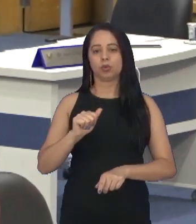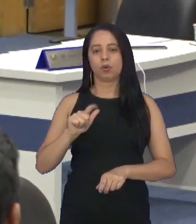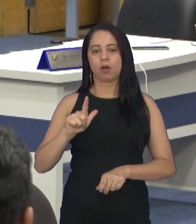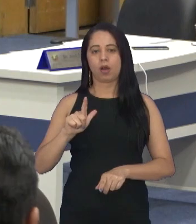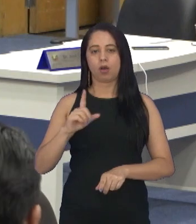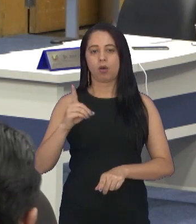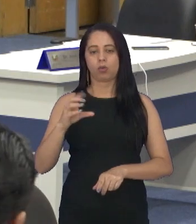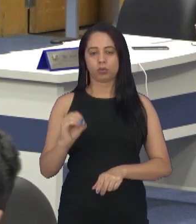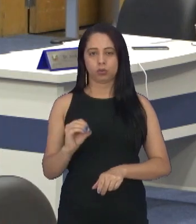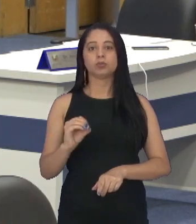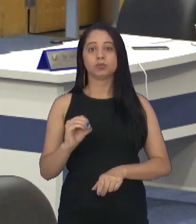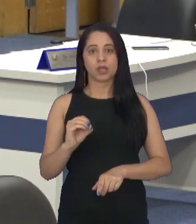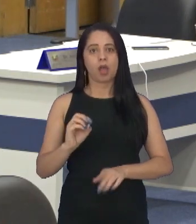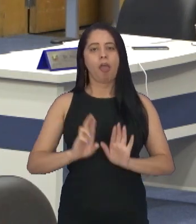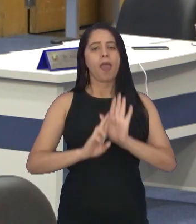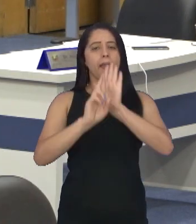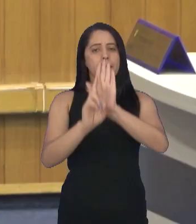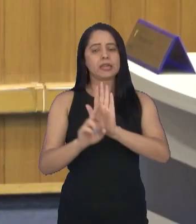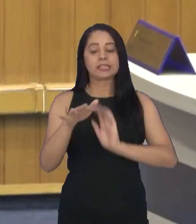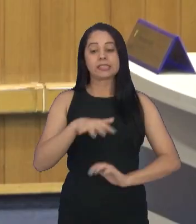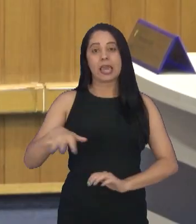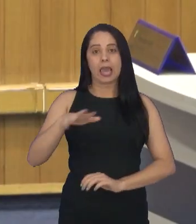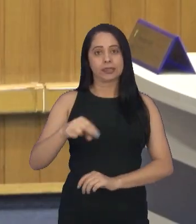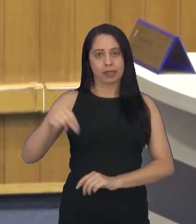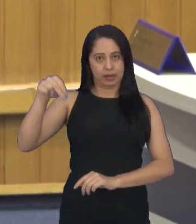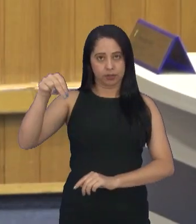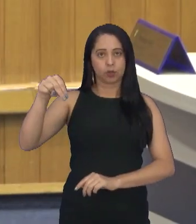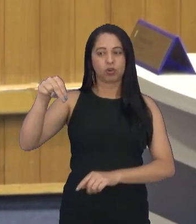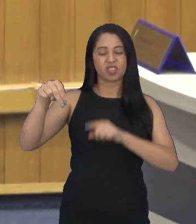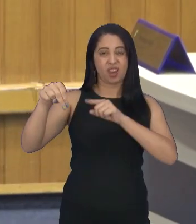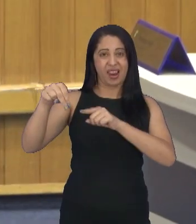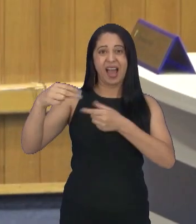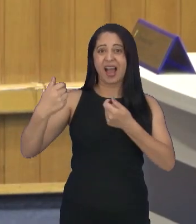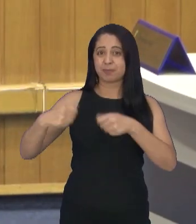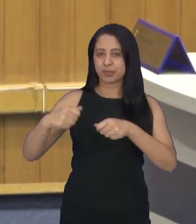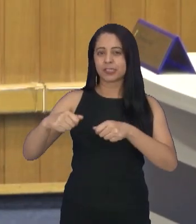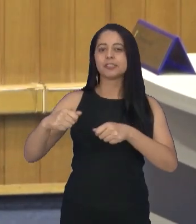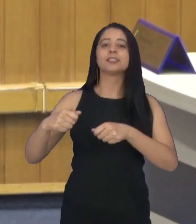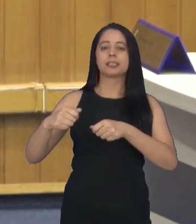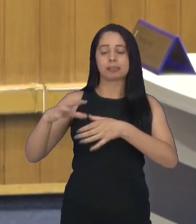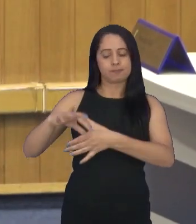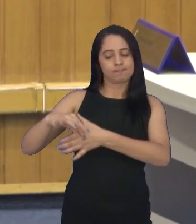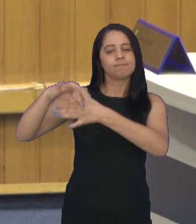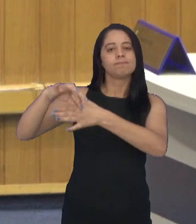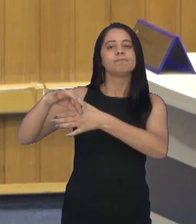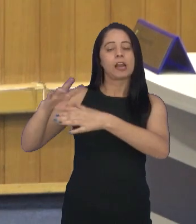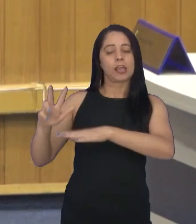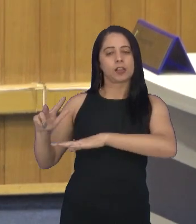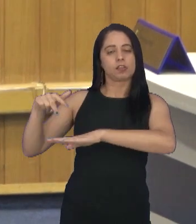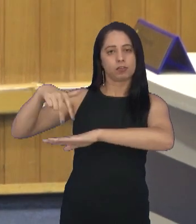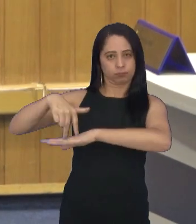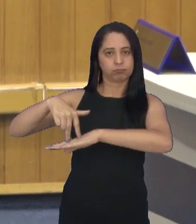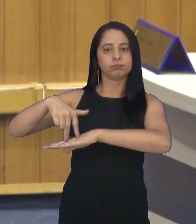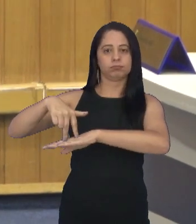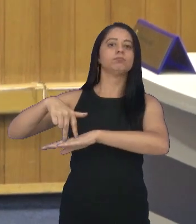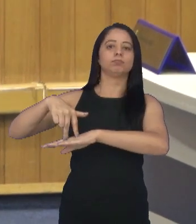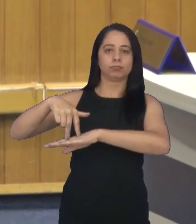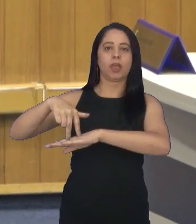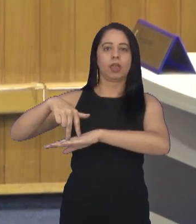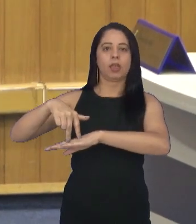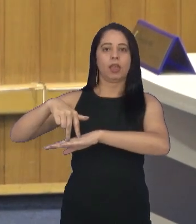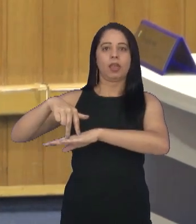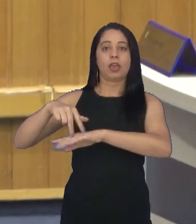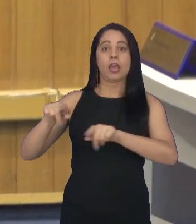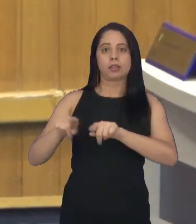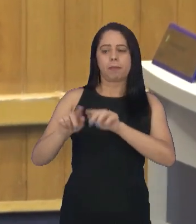Norte. Zona Norte que é uma região que precisa de ter muito mais lideranças para que mais recursos da nossa